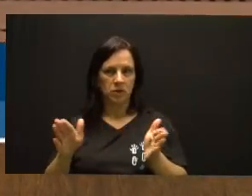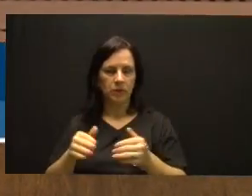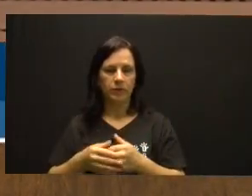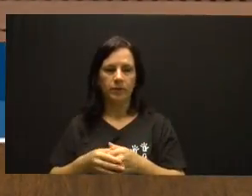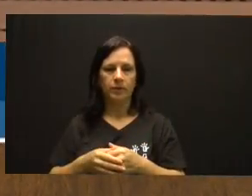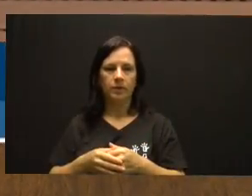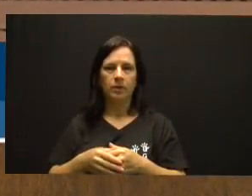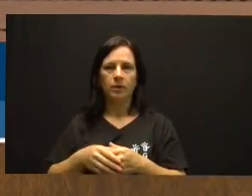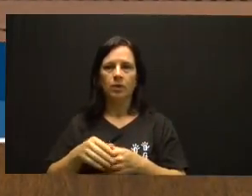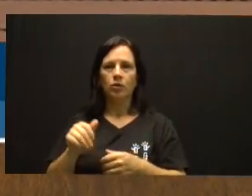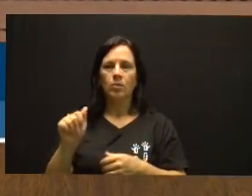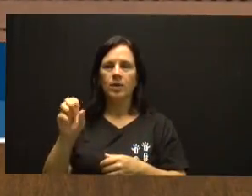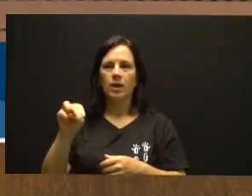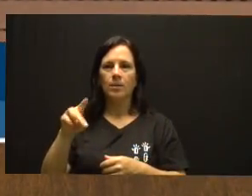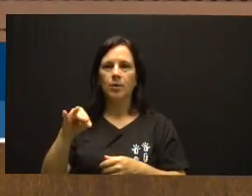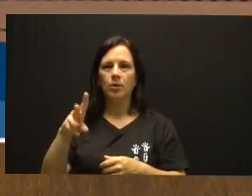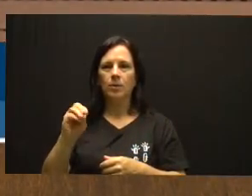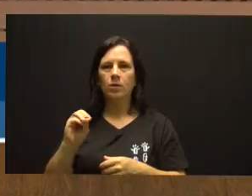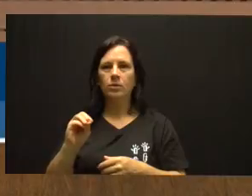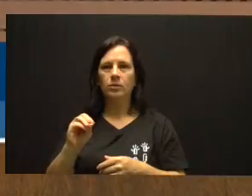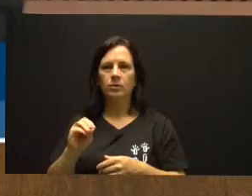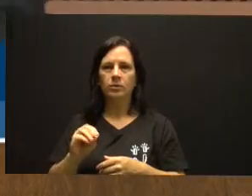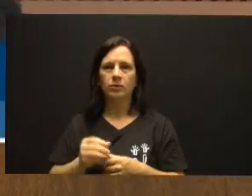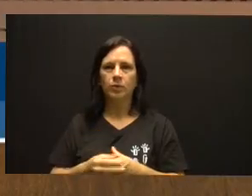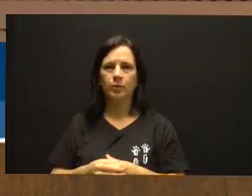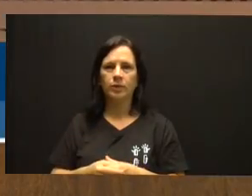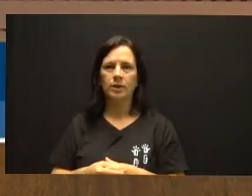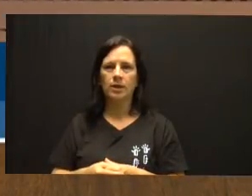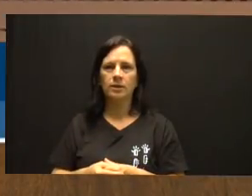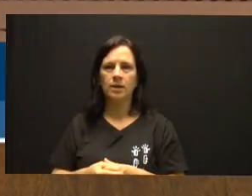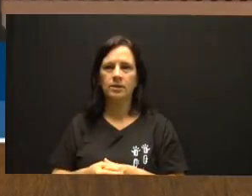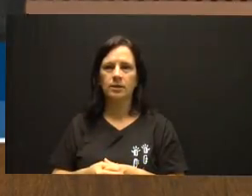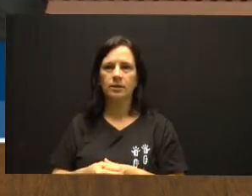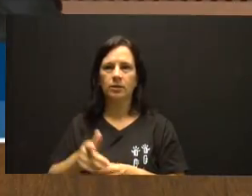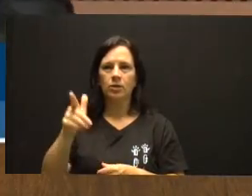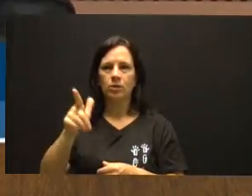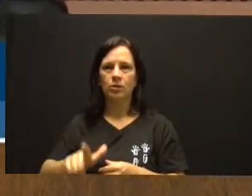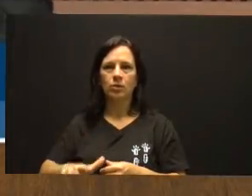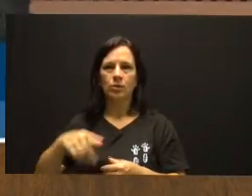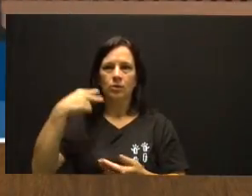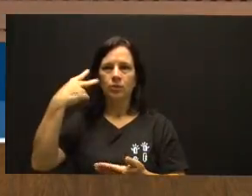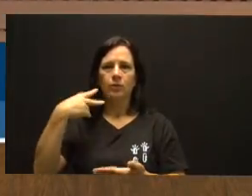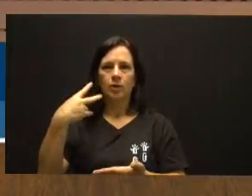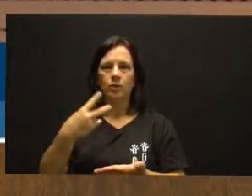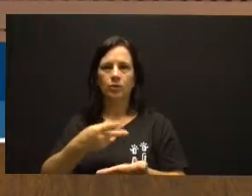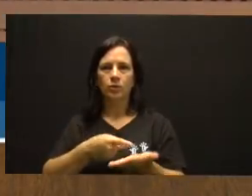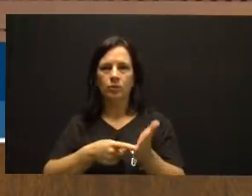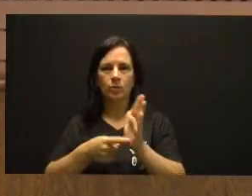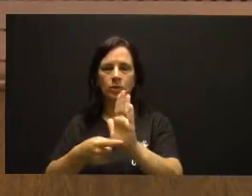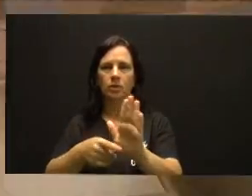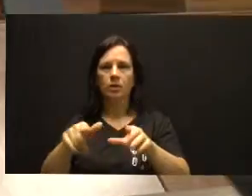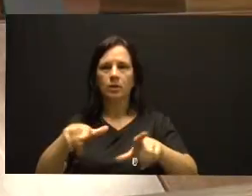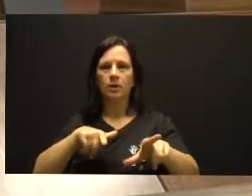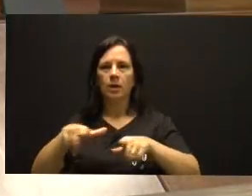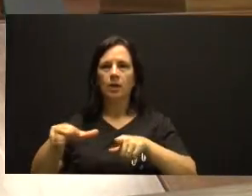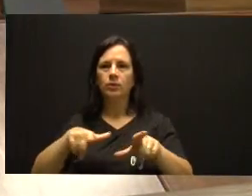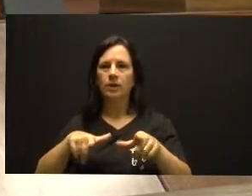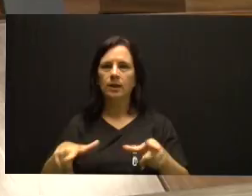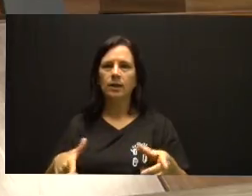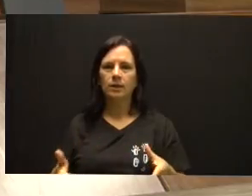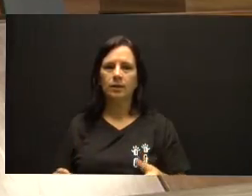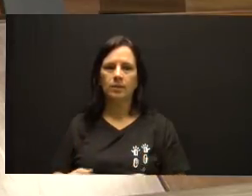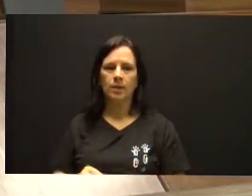Posteriormente, o vereador Antônio Vieira, Toninho Vieira. A palavra para a apresentação dos seus trabalhos.